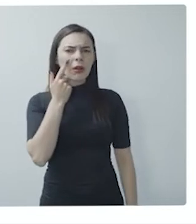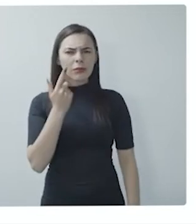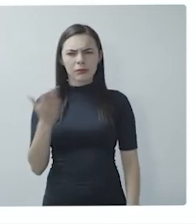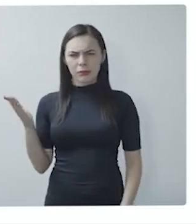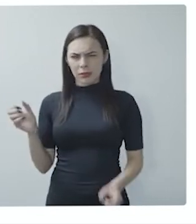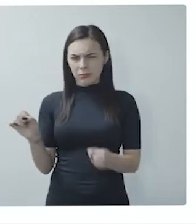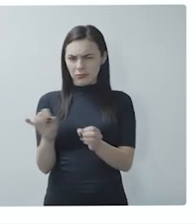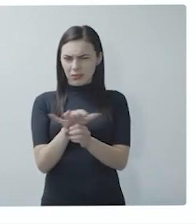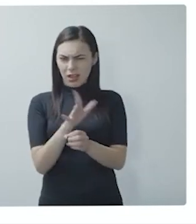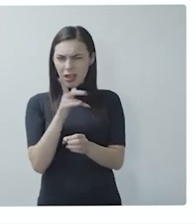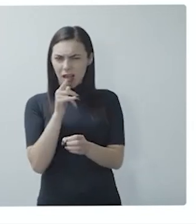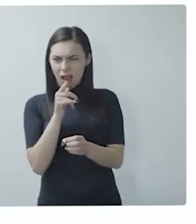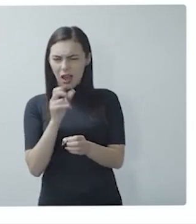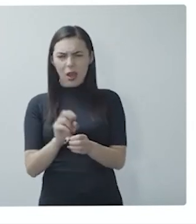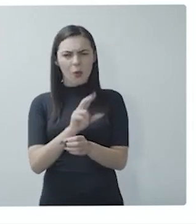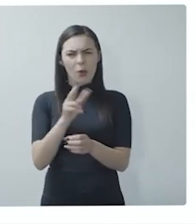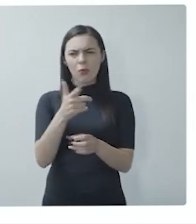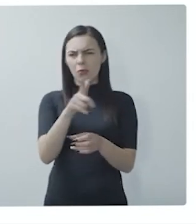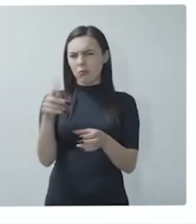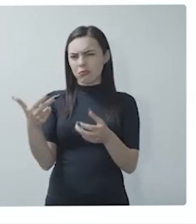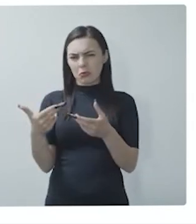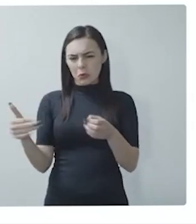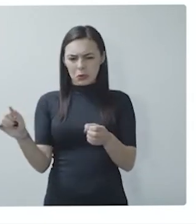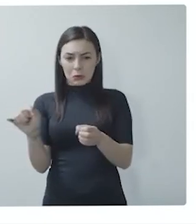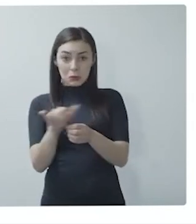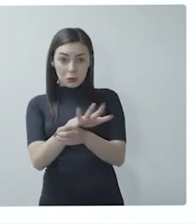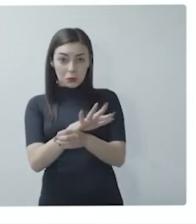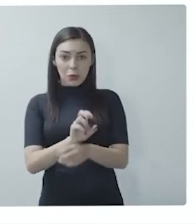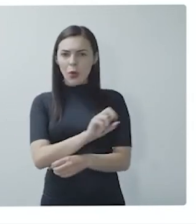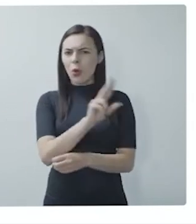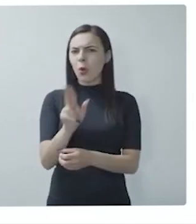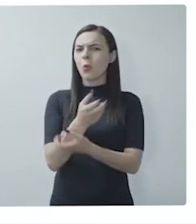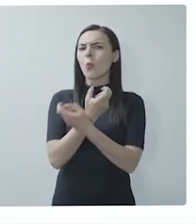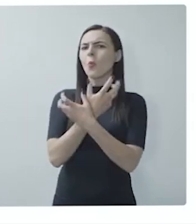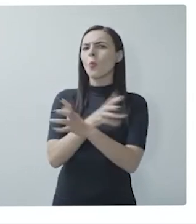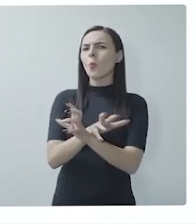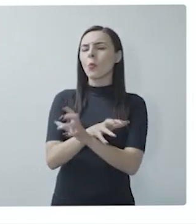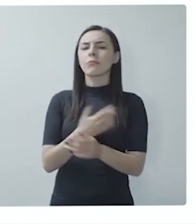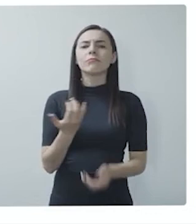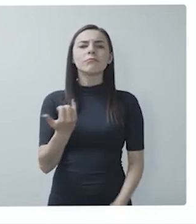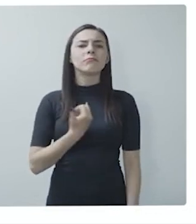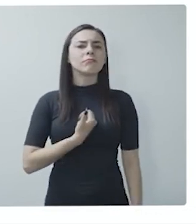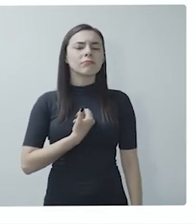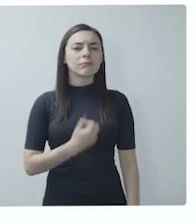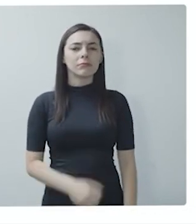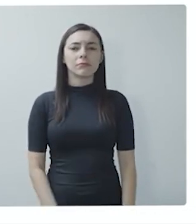está cheia de água ou de alguma coisa dentro dela? Ou ela está vazia? Me digam aí em casa.